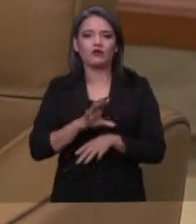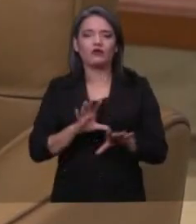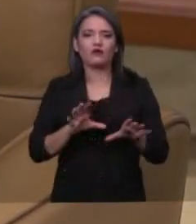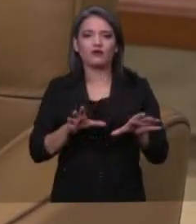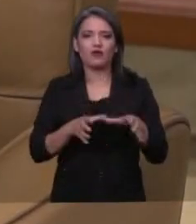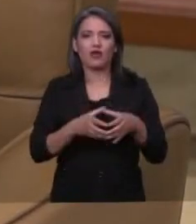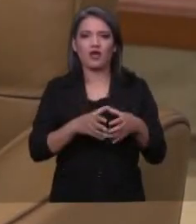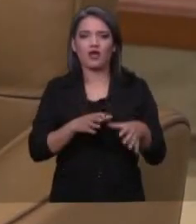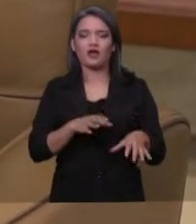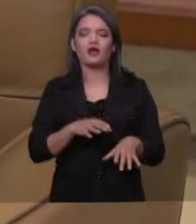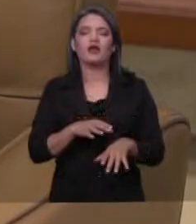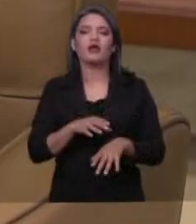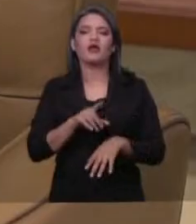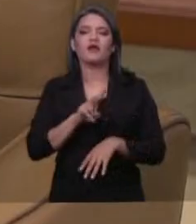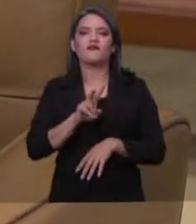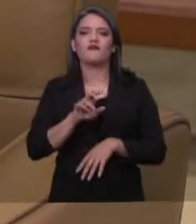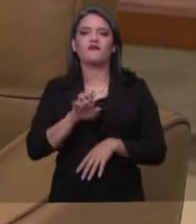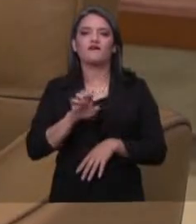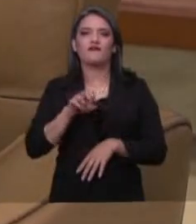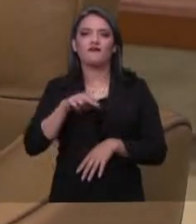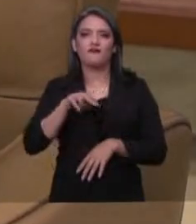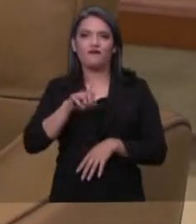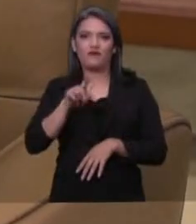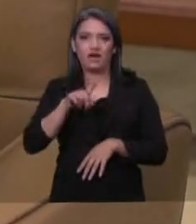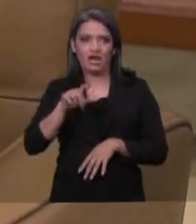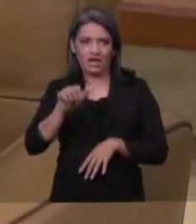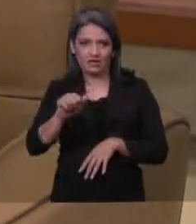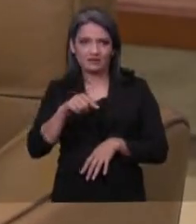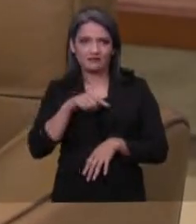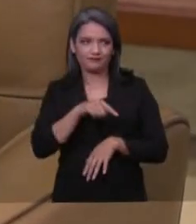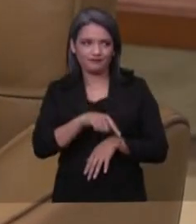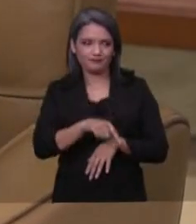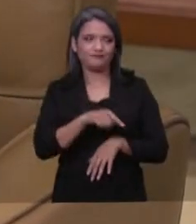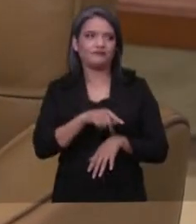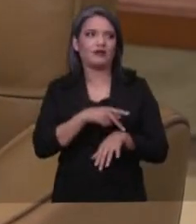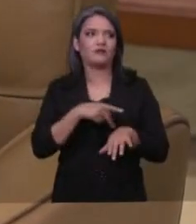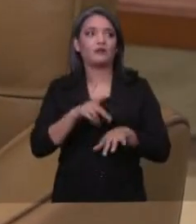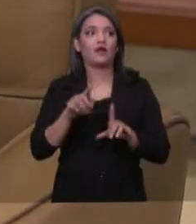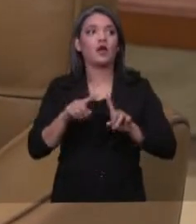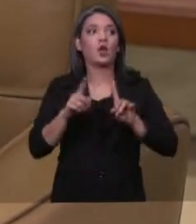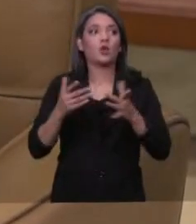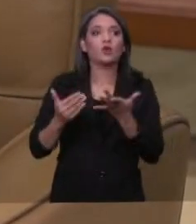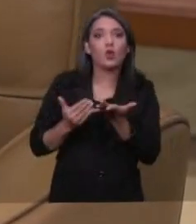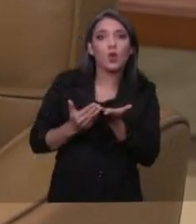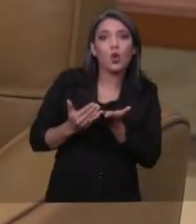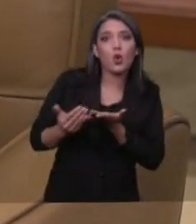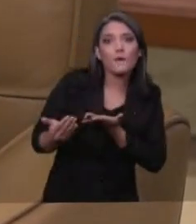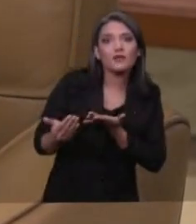Veneza que, quando começou o movimento